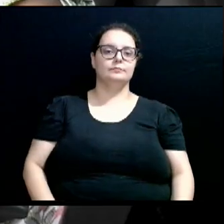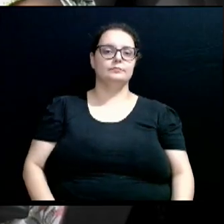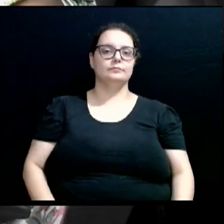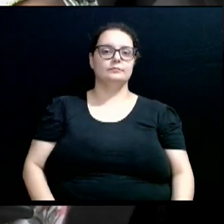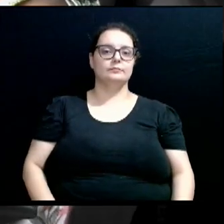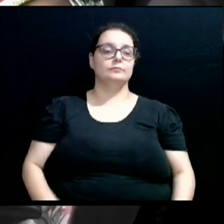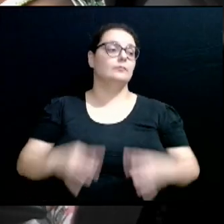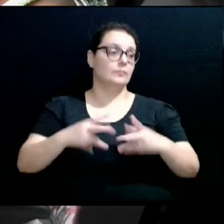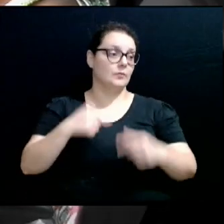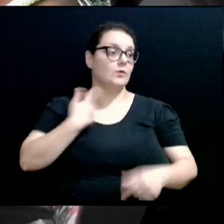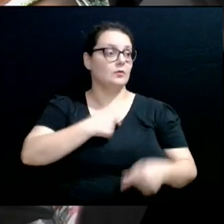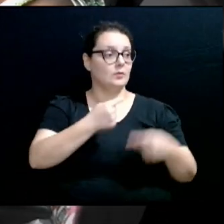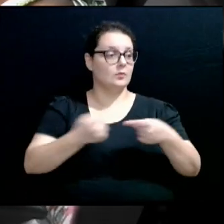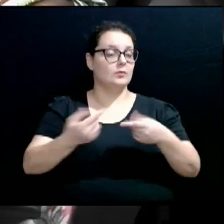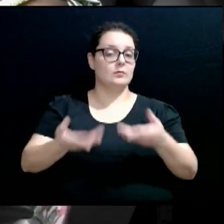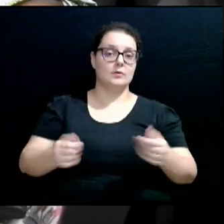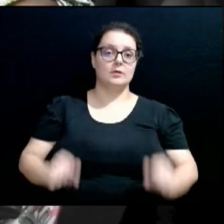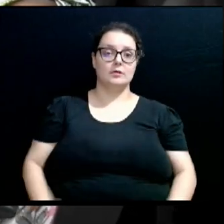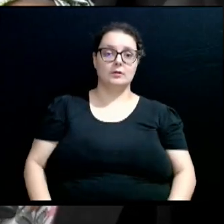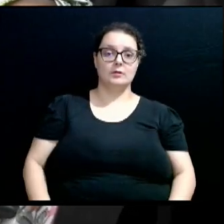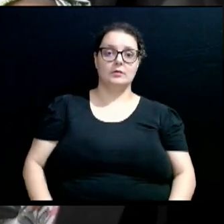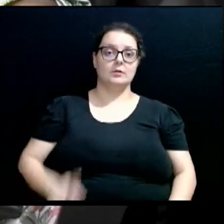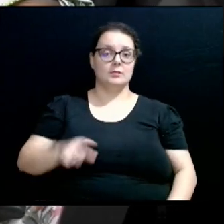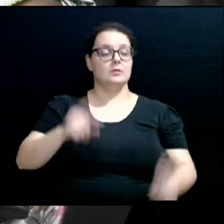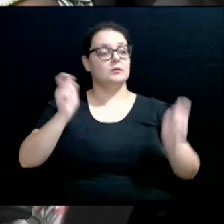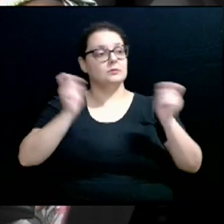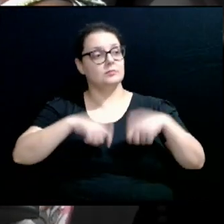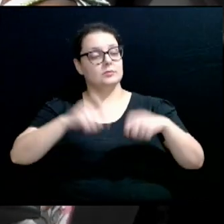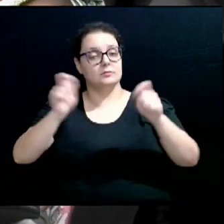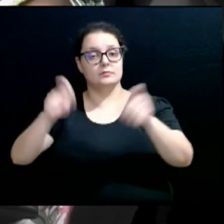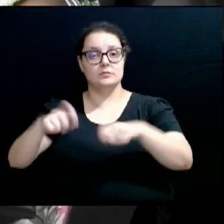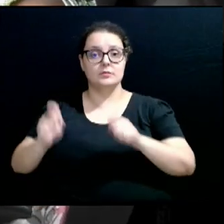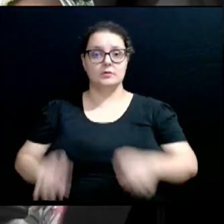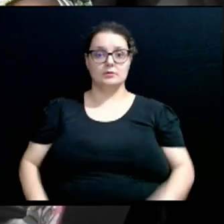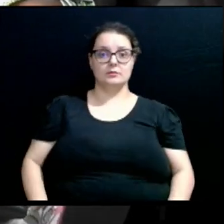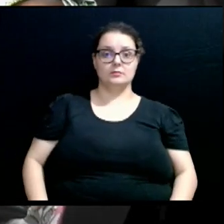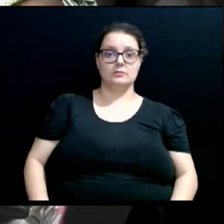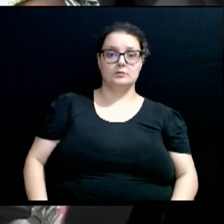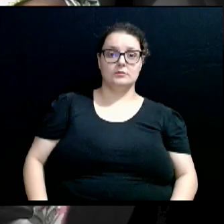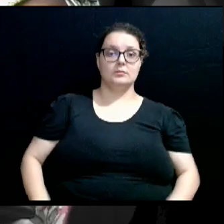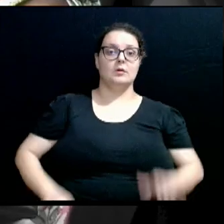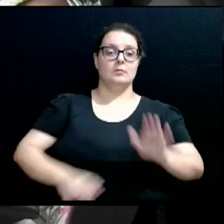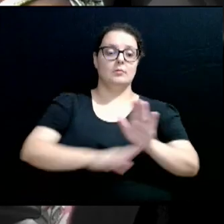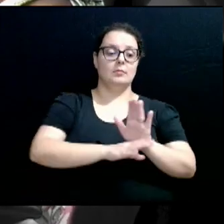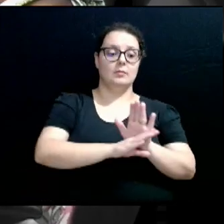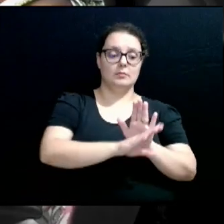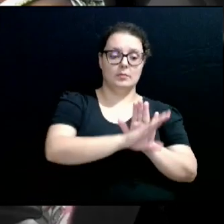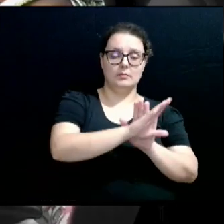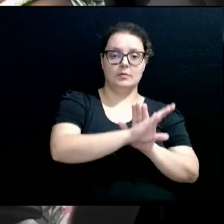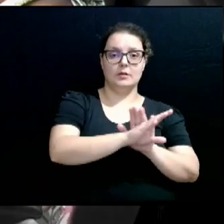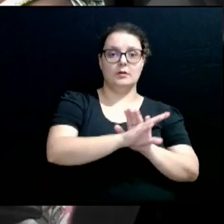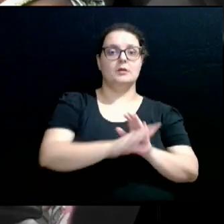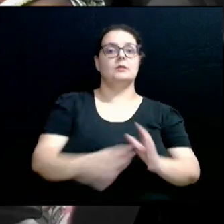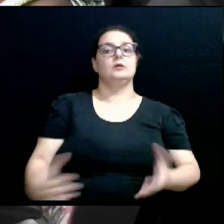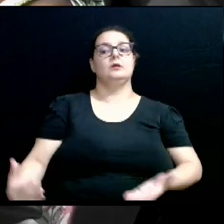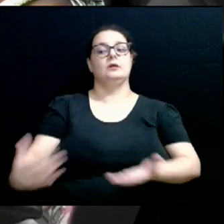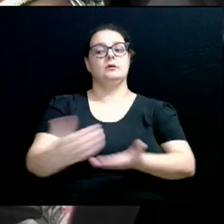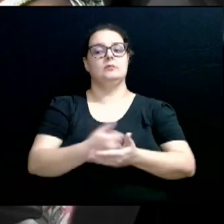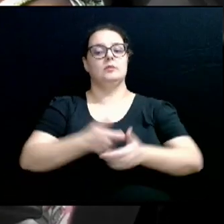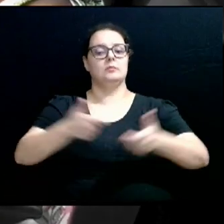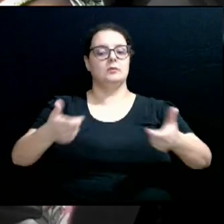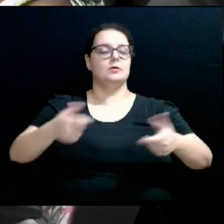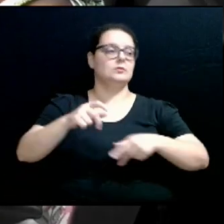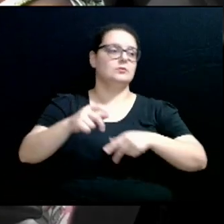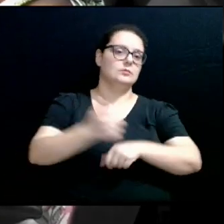discutindo aqui, que são as possibilidades de ascensão de profissionais negros, né? Porque a Danda